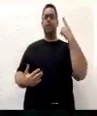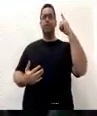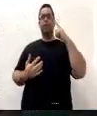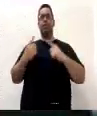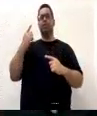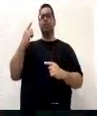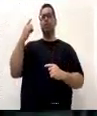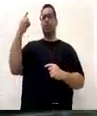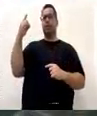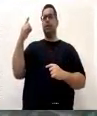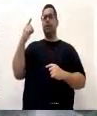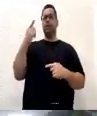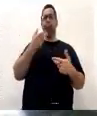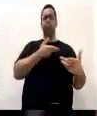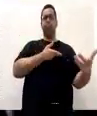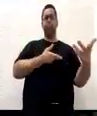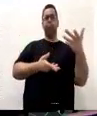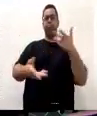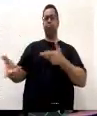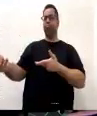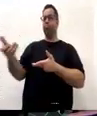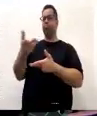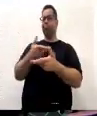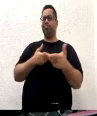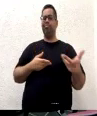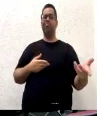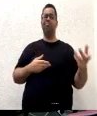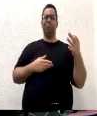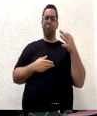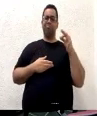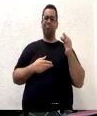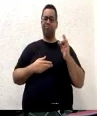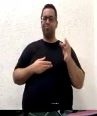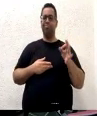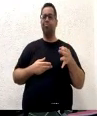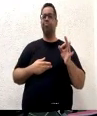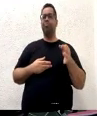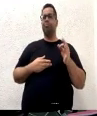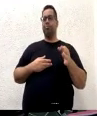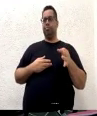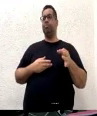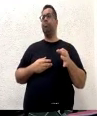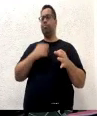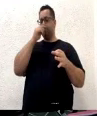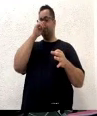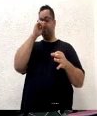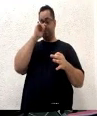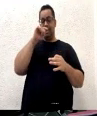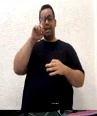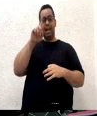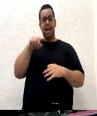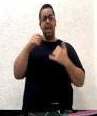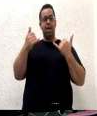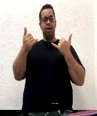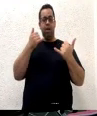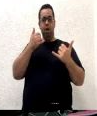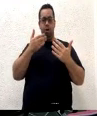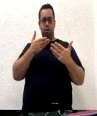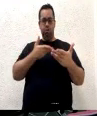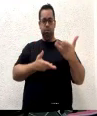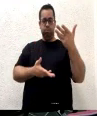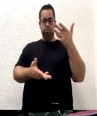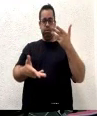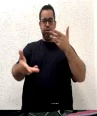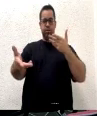Acho que isso é uma troca. Tá conversando, tá próximo a vocês, é uma troca, só nos enriquece,